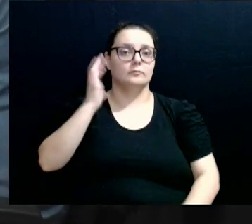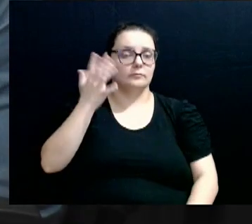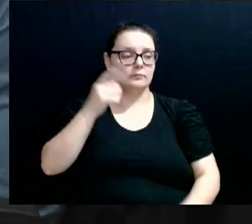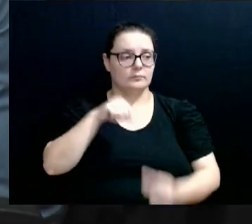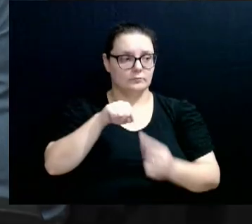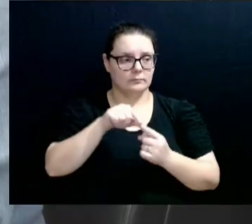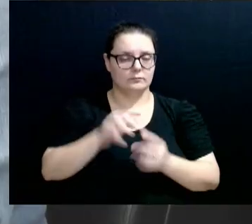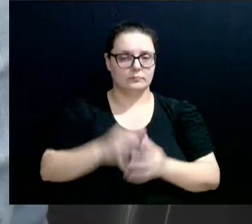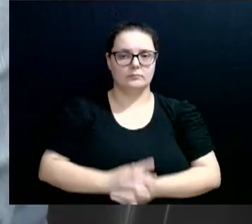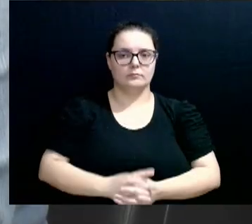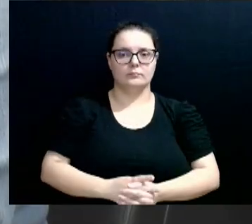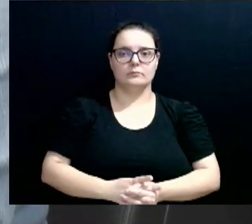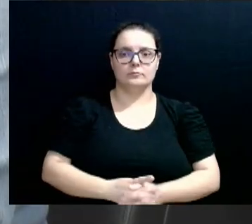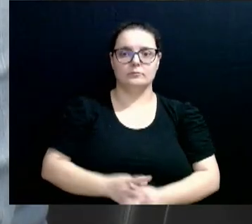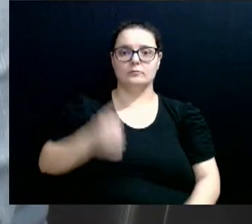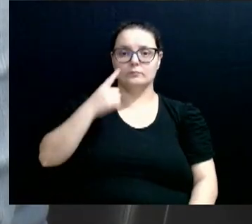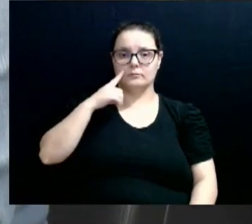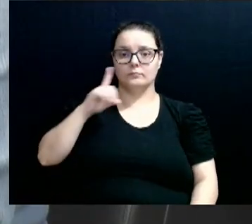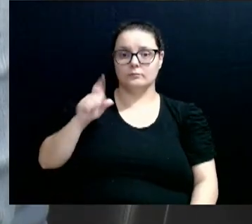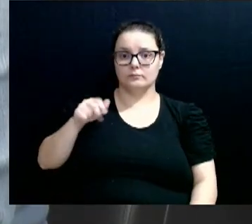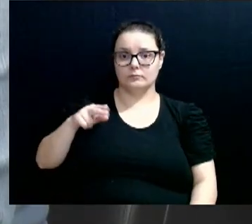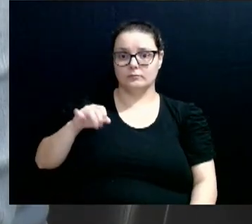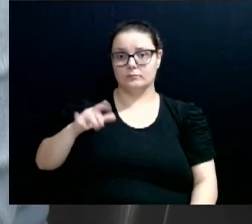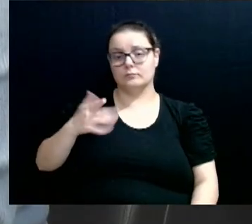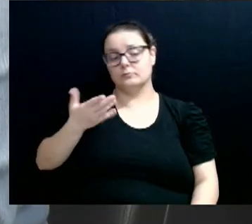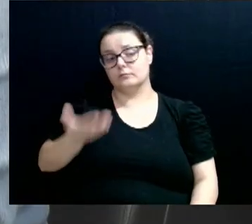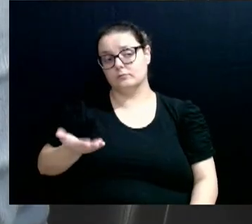Daniel, acho que, bom,